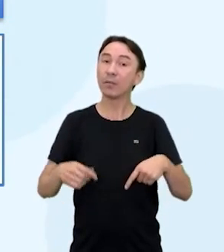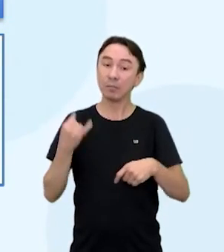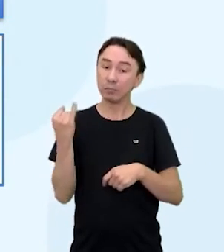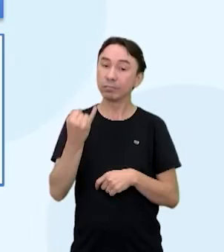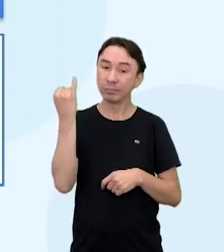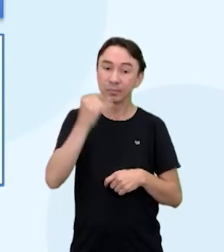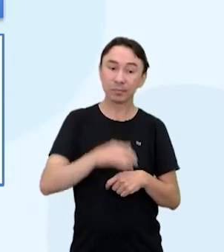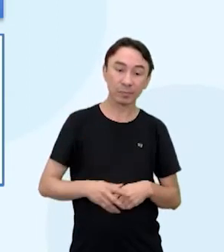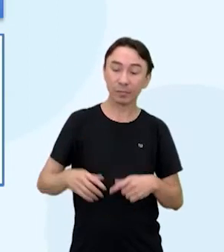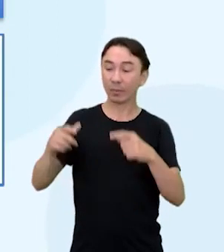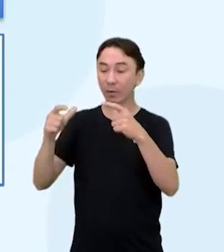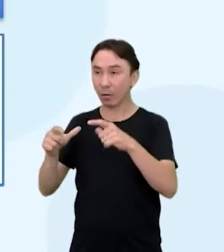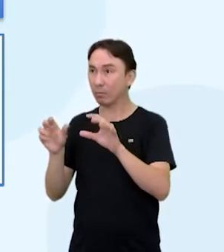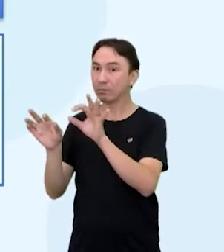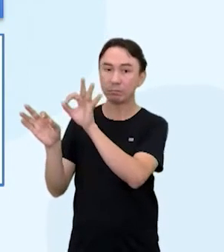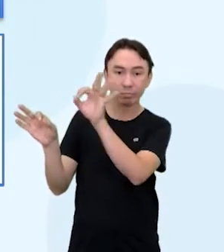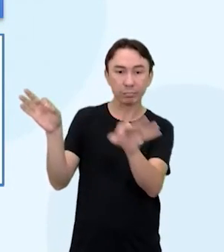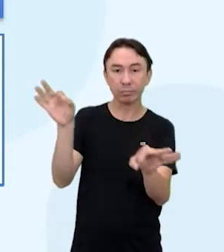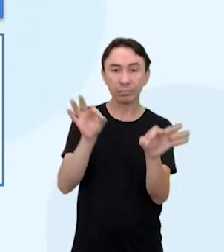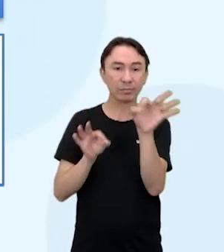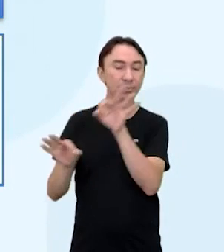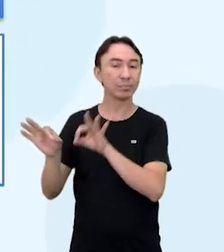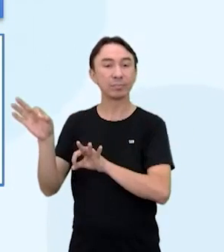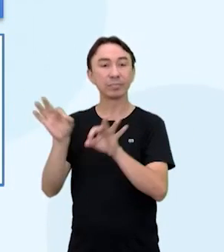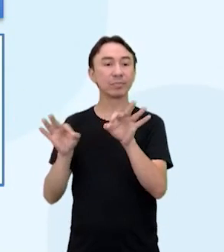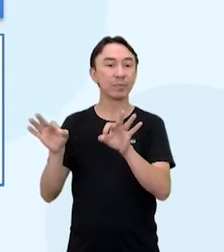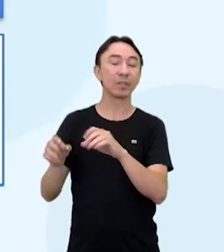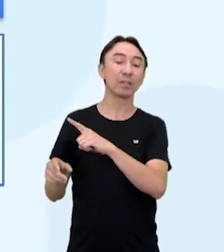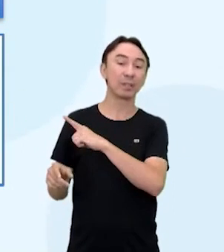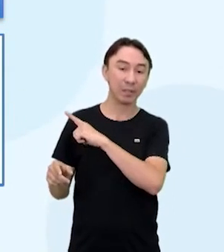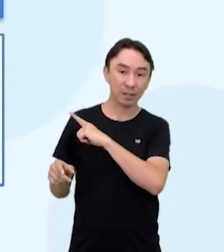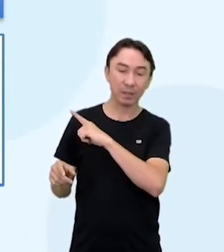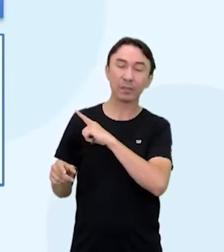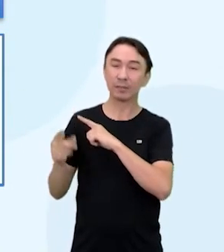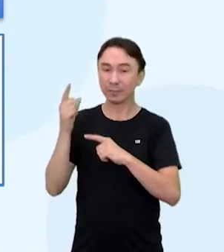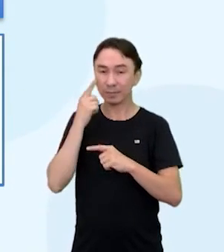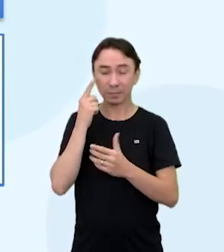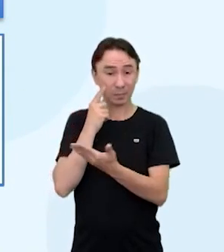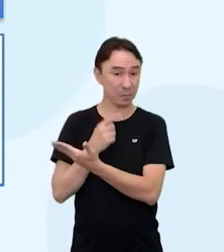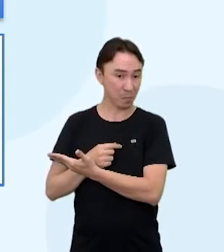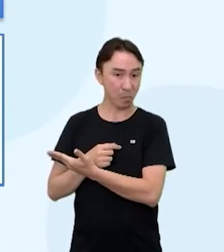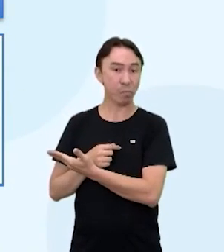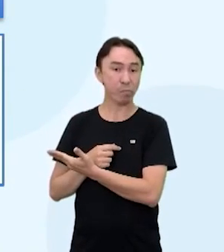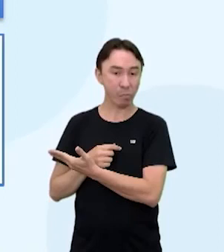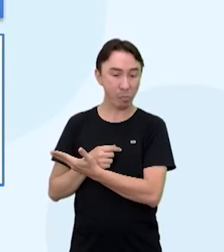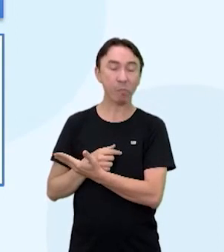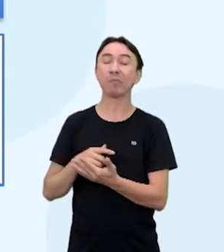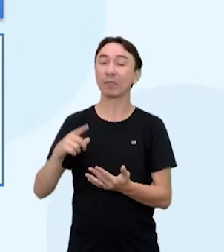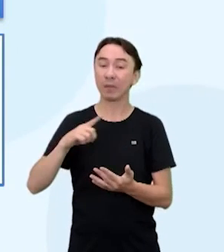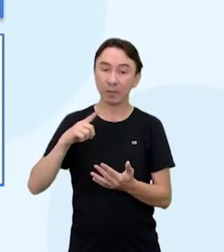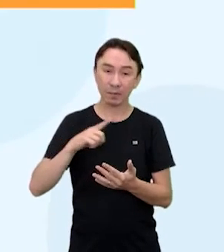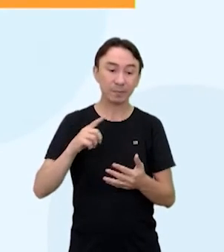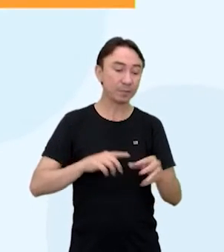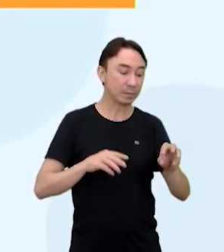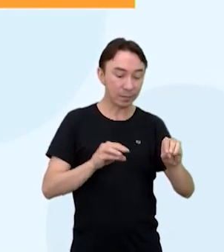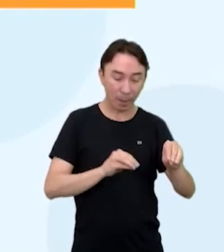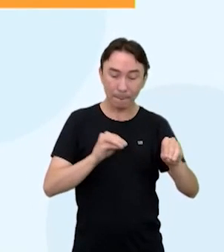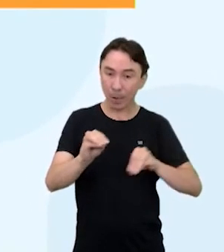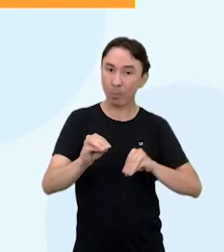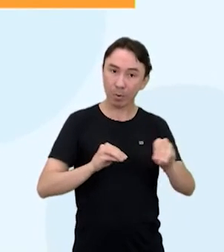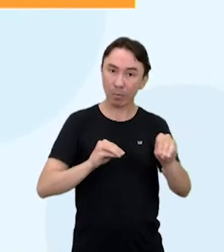desses painéis para o componente jogos de tabuleiro ao